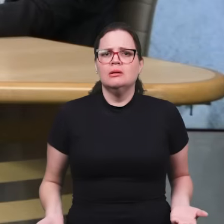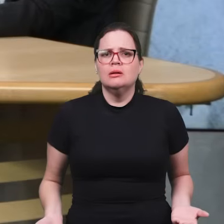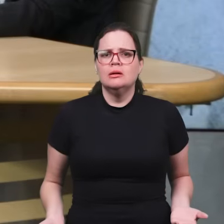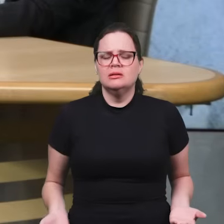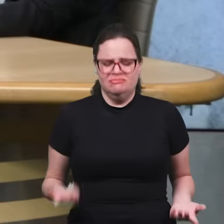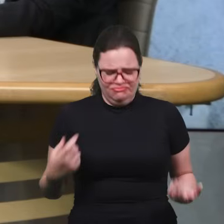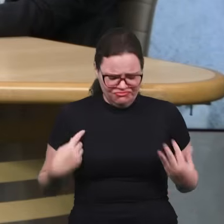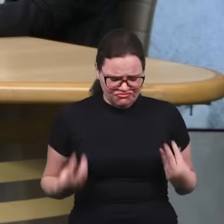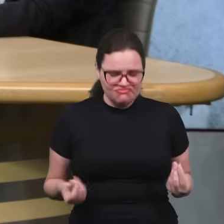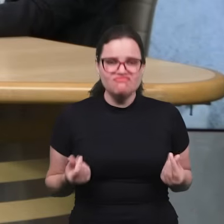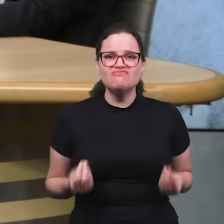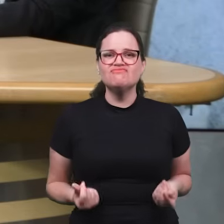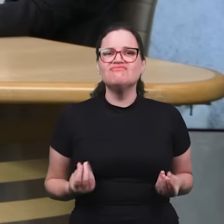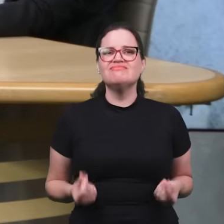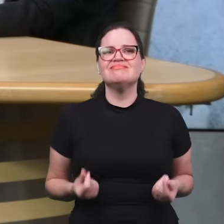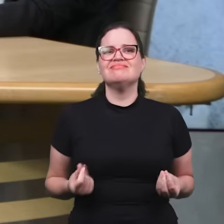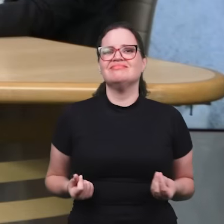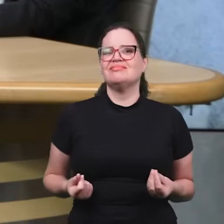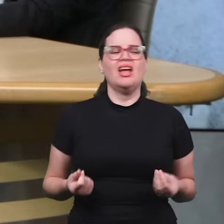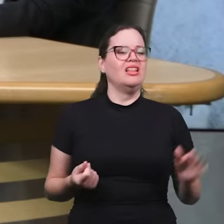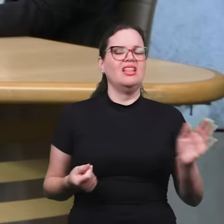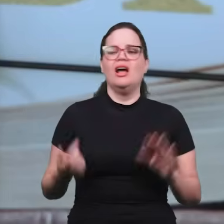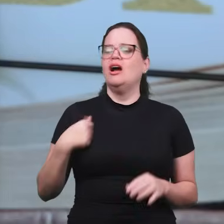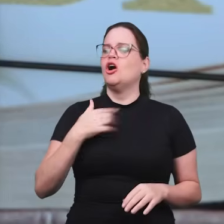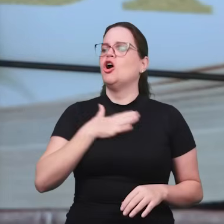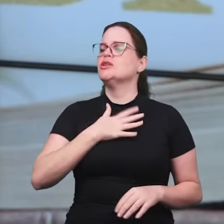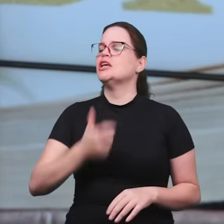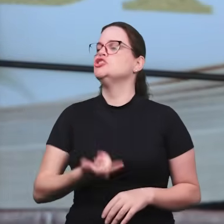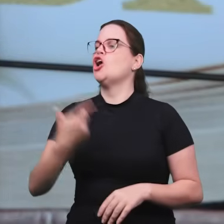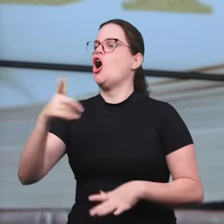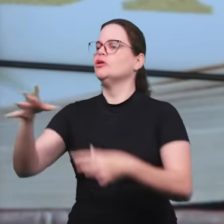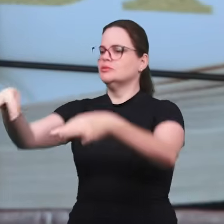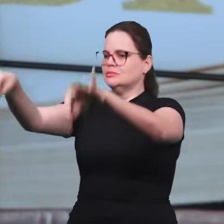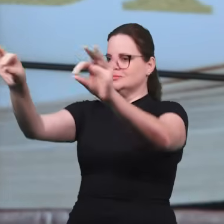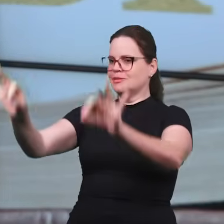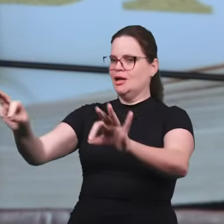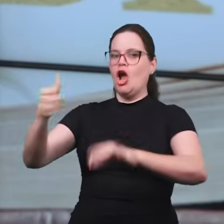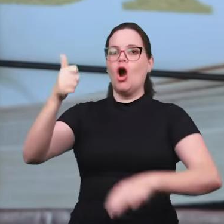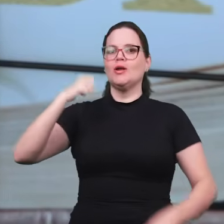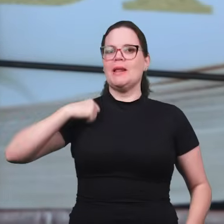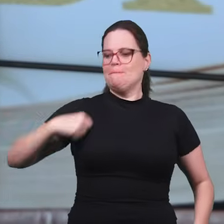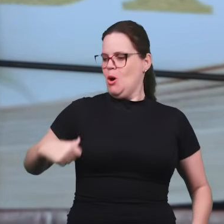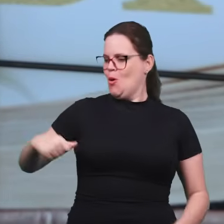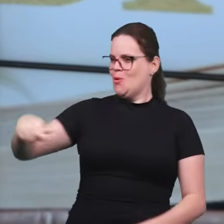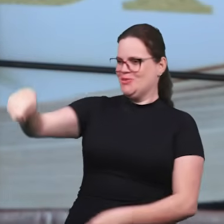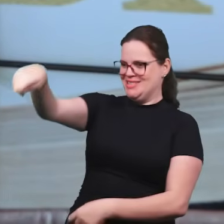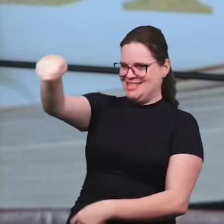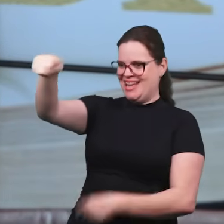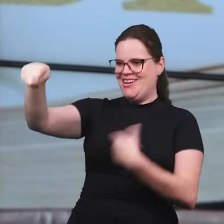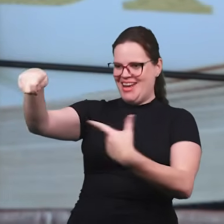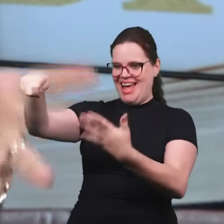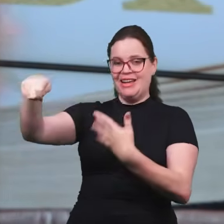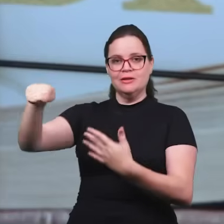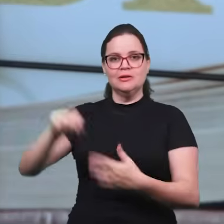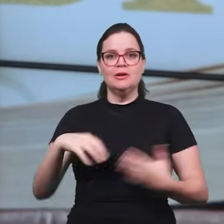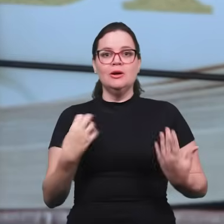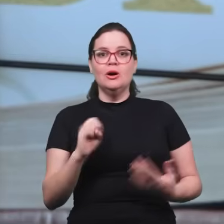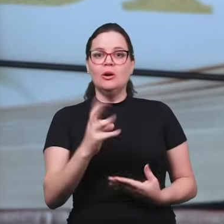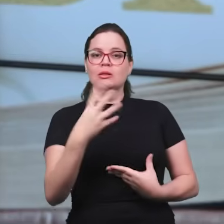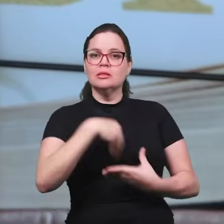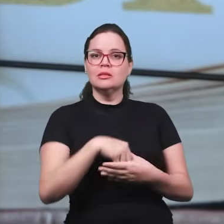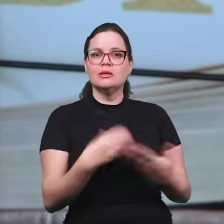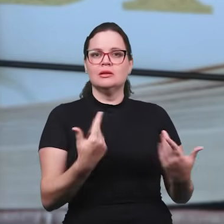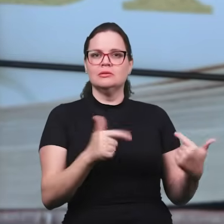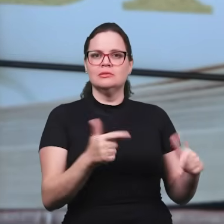dia que você tem, aí na verdade você já olhou outro. Você andou na rua, você viu uma pessoa com uma outra coisa, ou no seu ambiente de